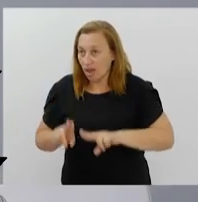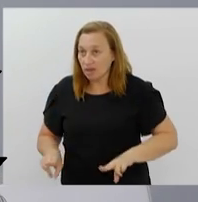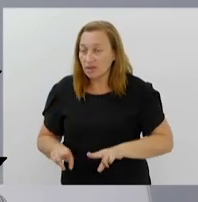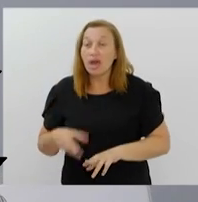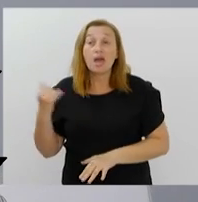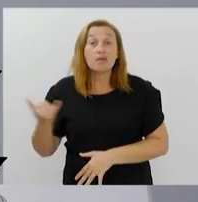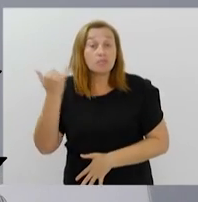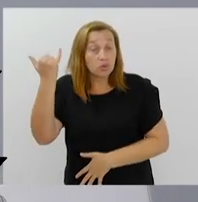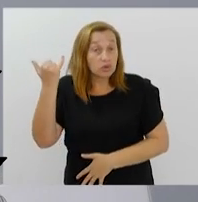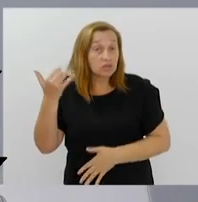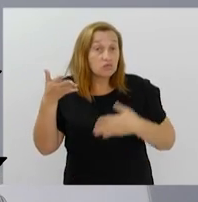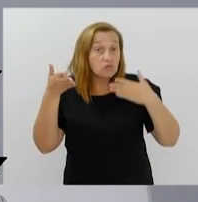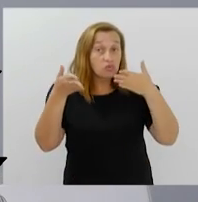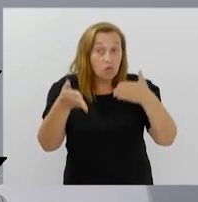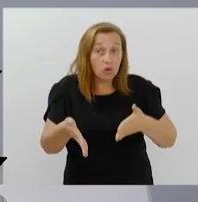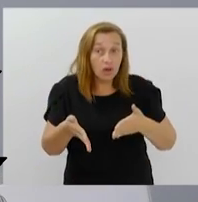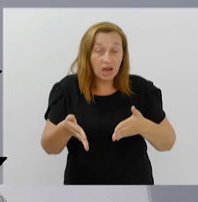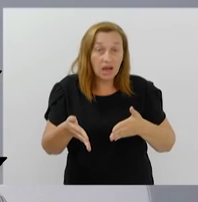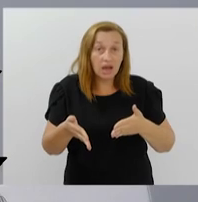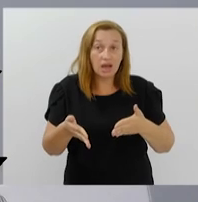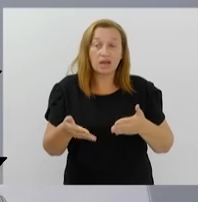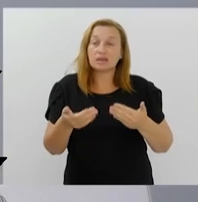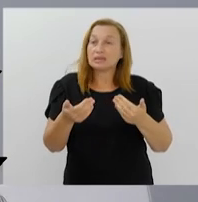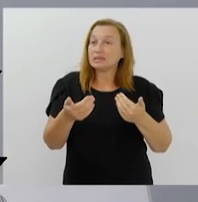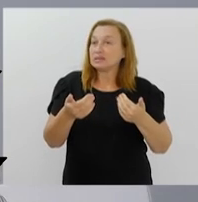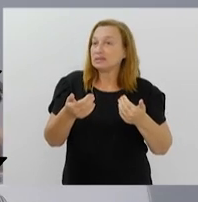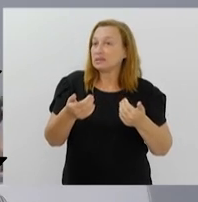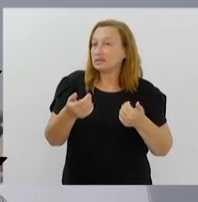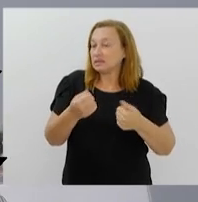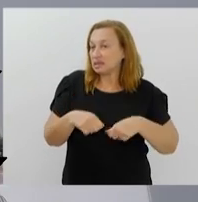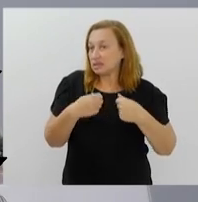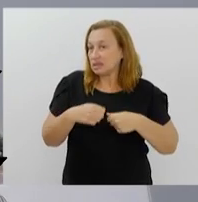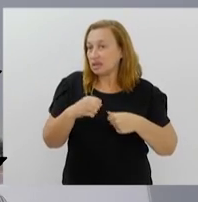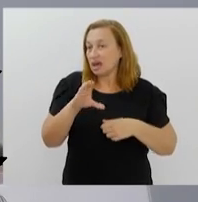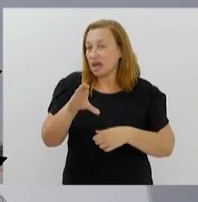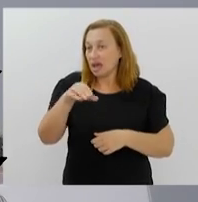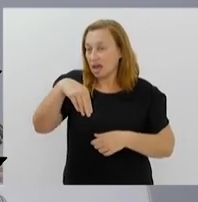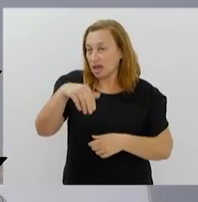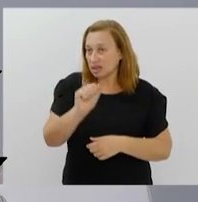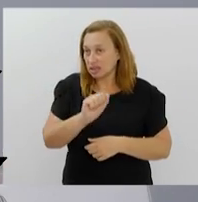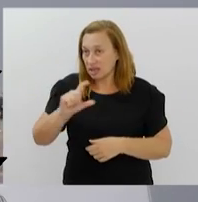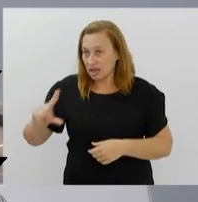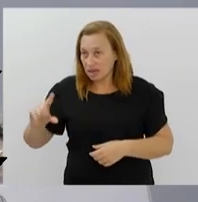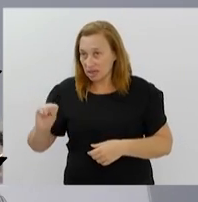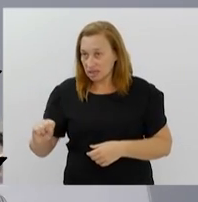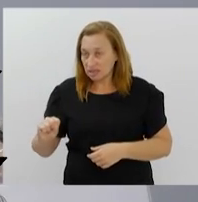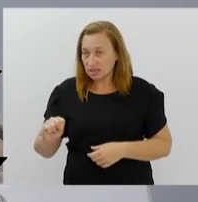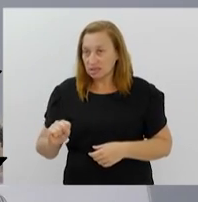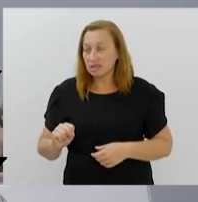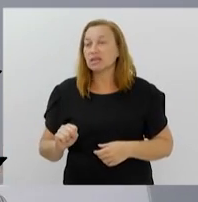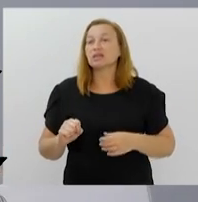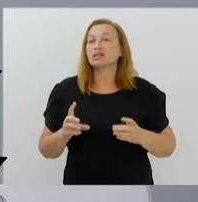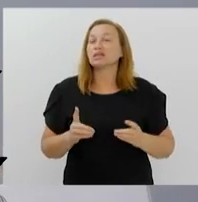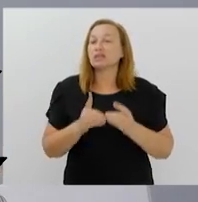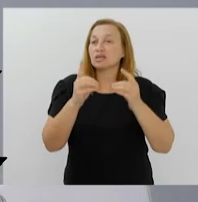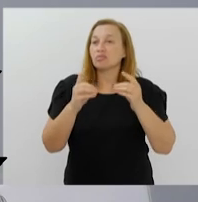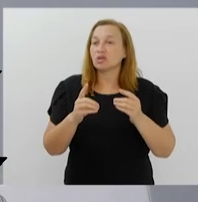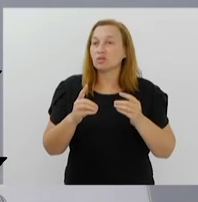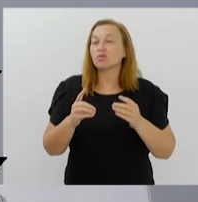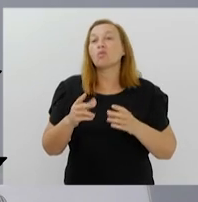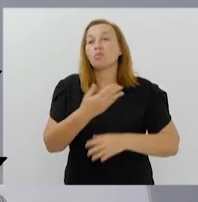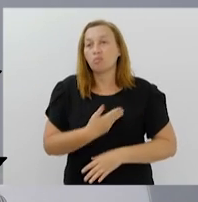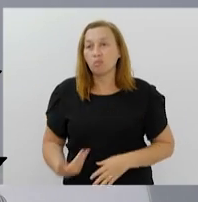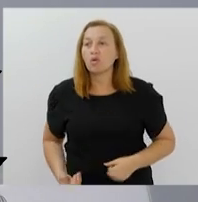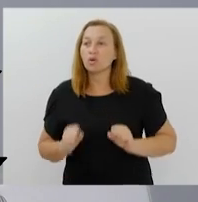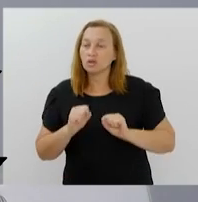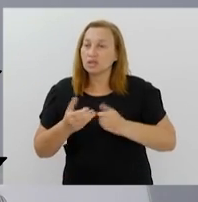importante concentrar essas demandas nesses canais de atendimento públicos para que aí sim possa ser